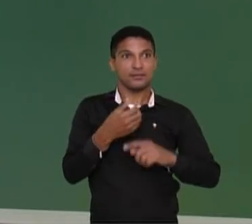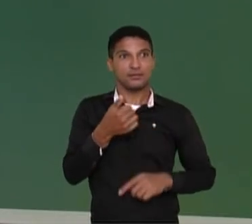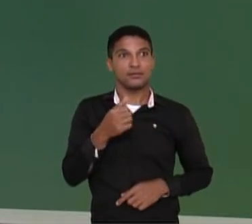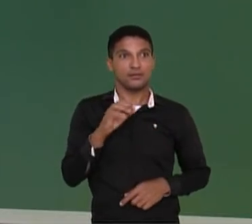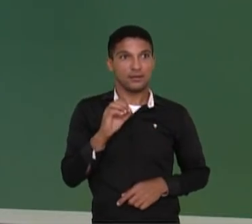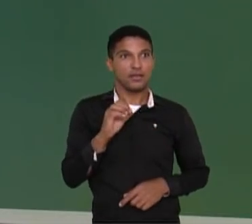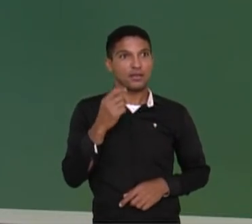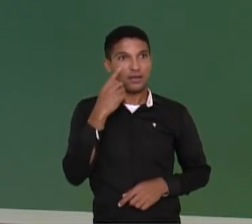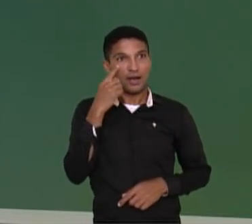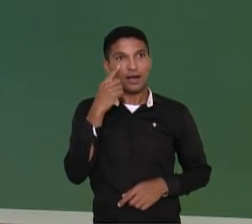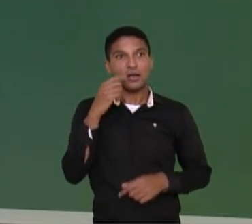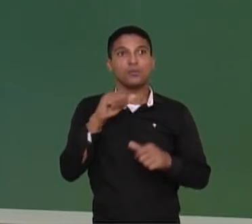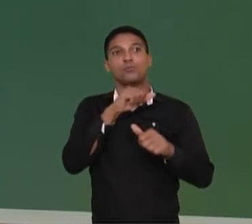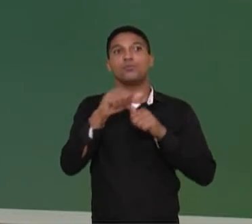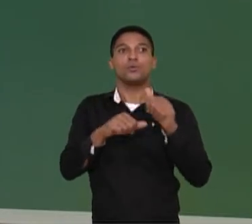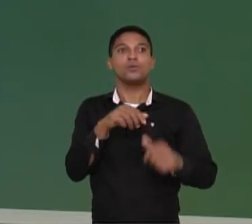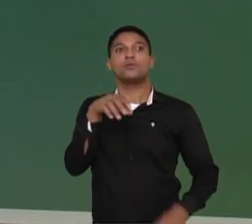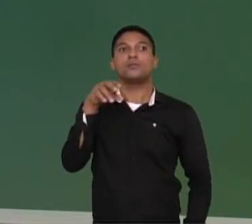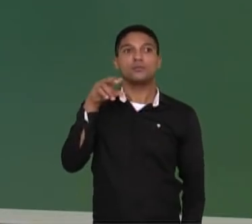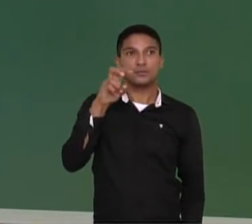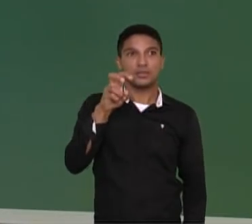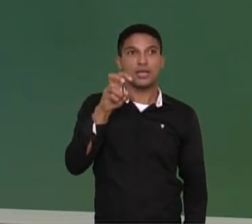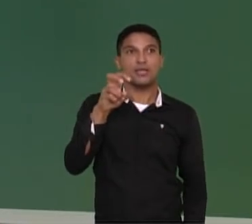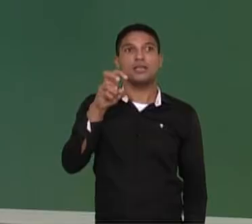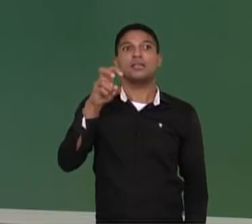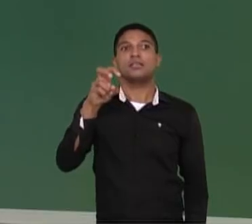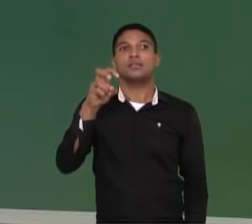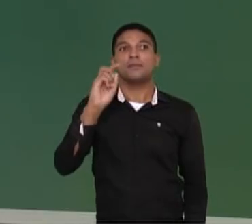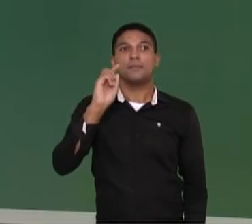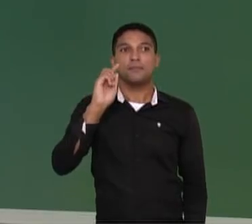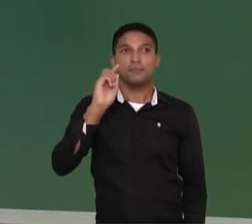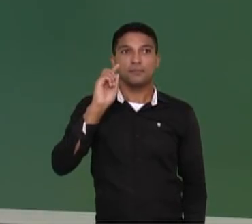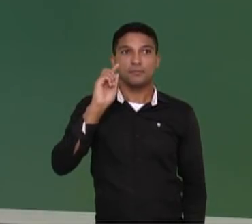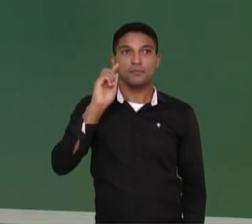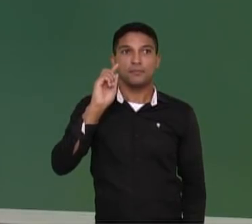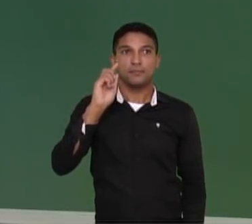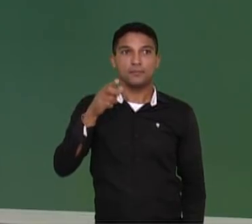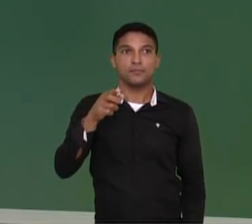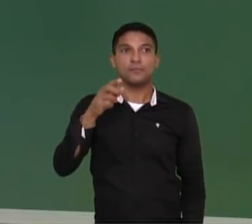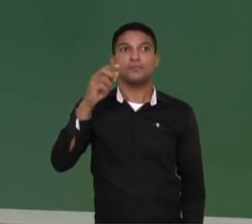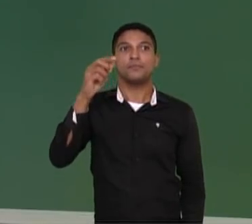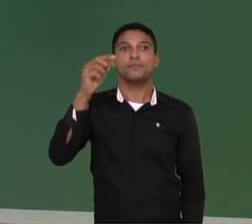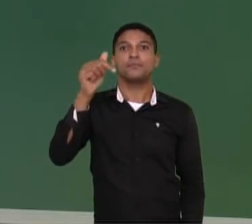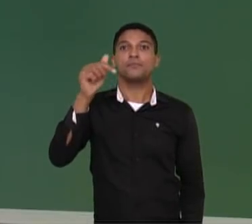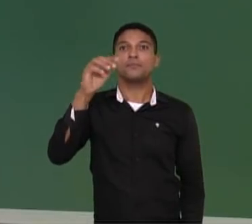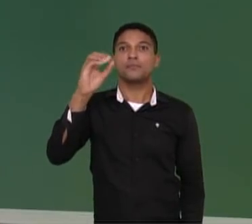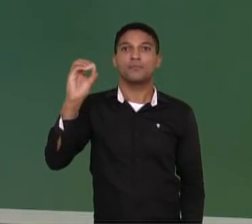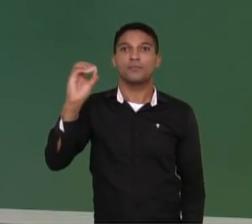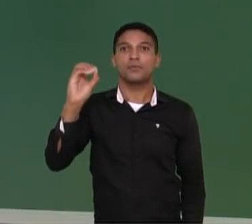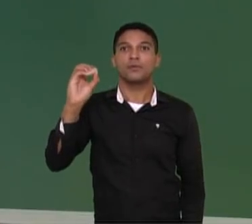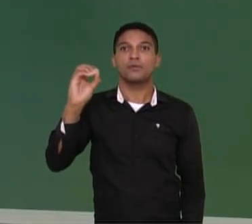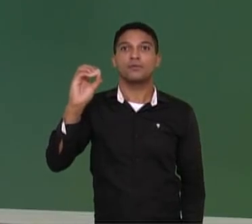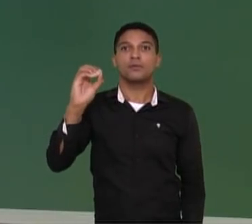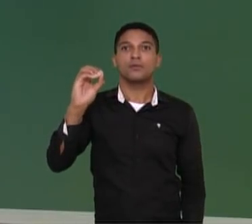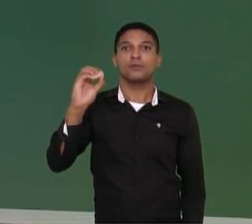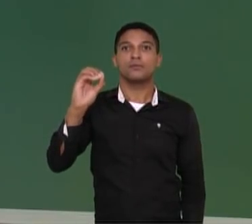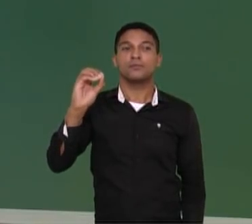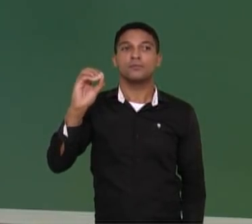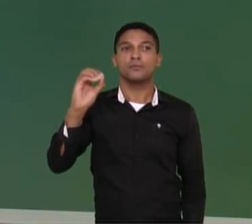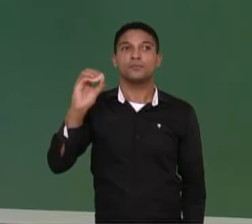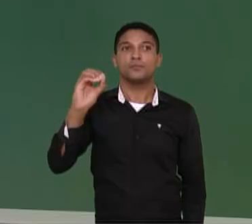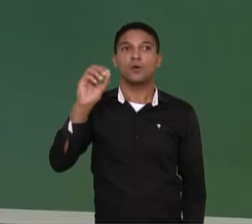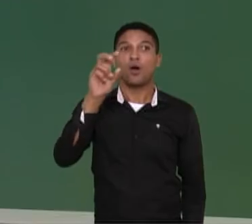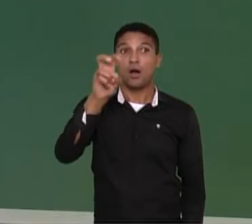faz aí para melhorar a simplificação, melhorar a tua divisão aí. Dividindo por 6 em cima e dividido por